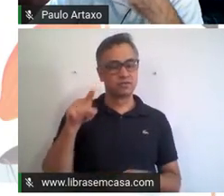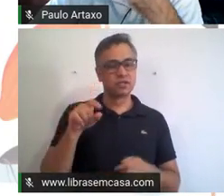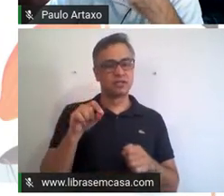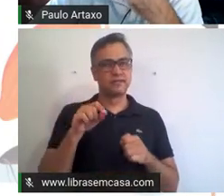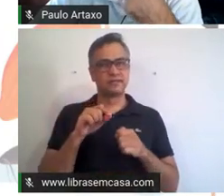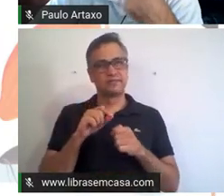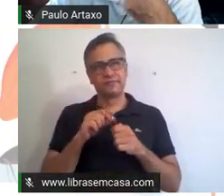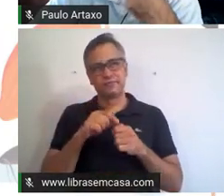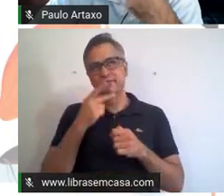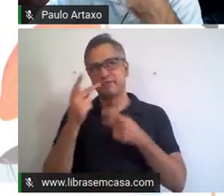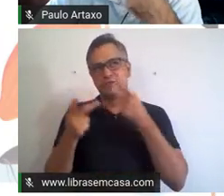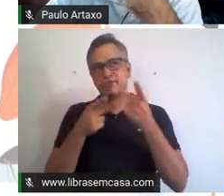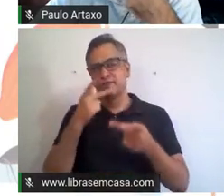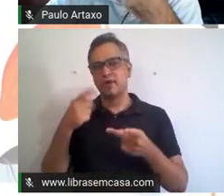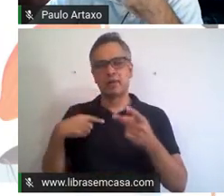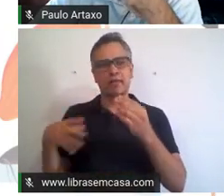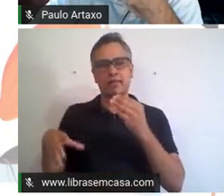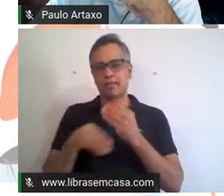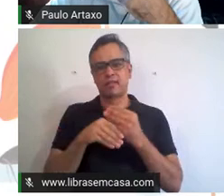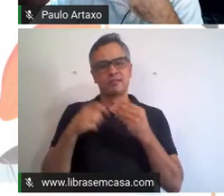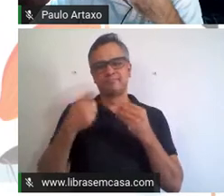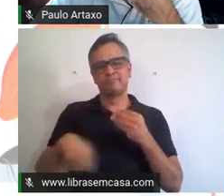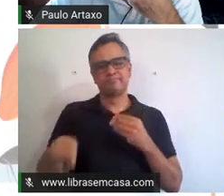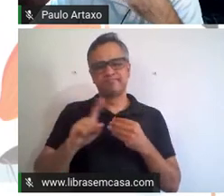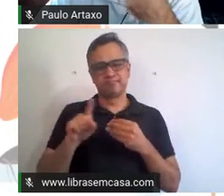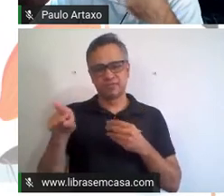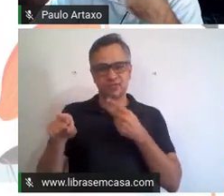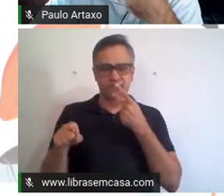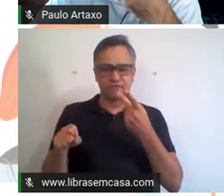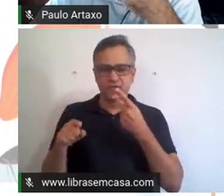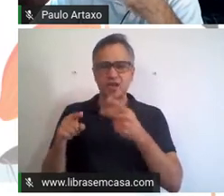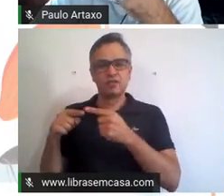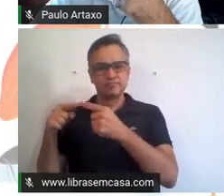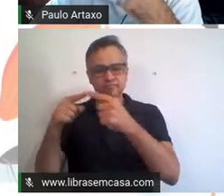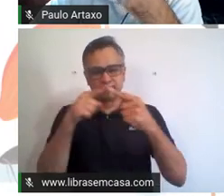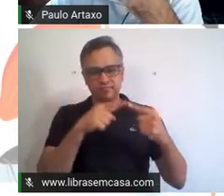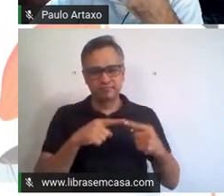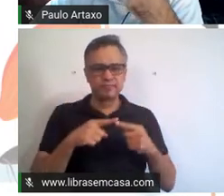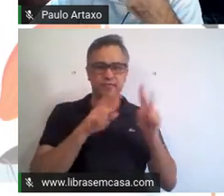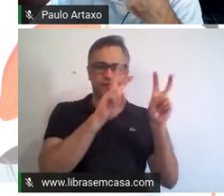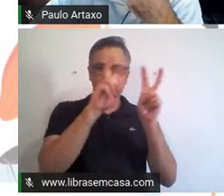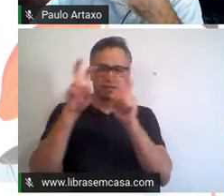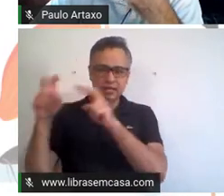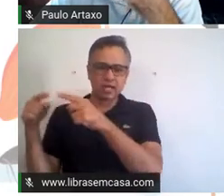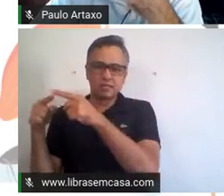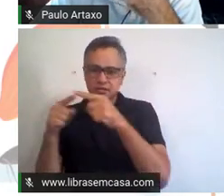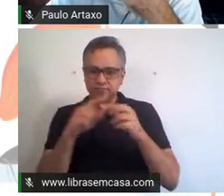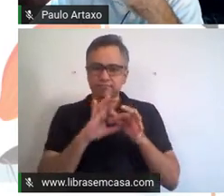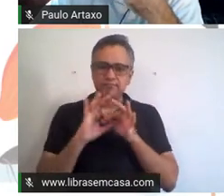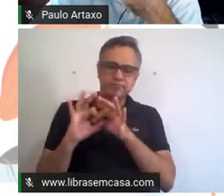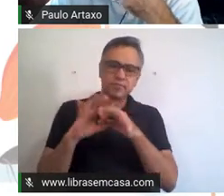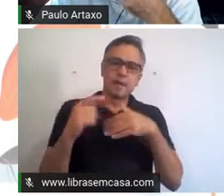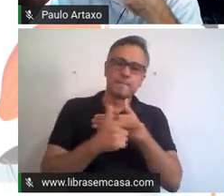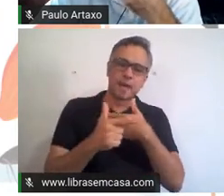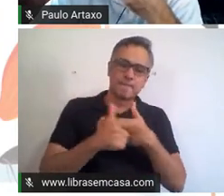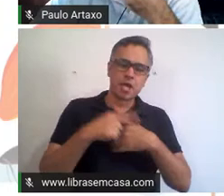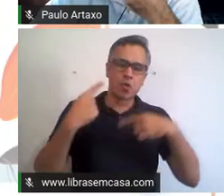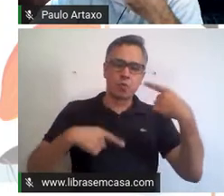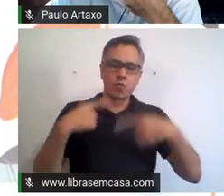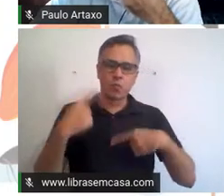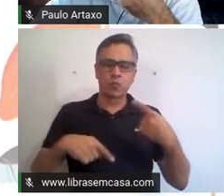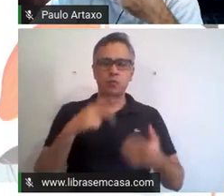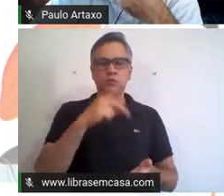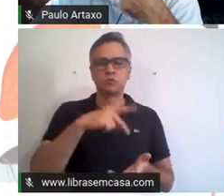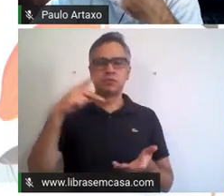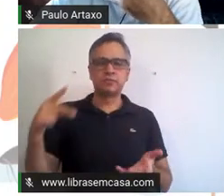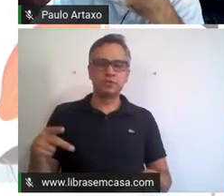ficar aqui retomando tudo o que foi dito, seria impossível, mas vocês fizeram muitas conexões entre os diferentes temas, falaram sobre o papel de políticas públicas, sobre